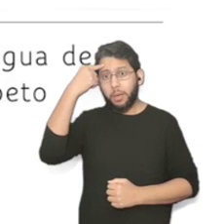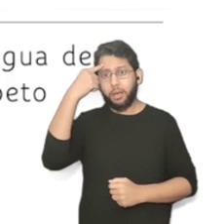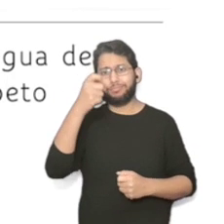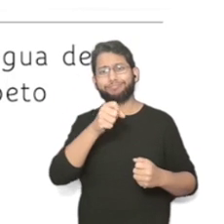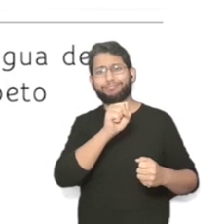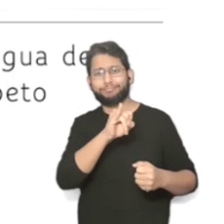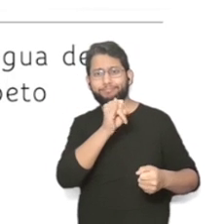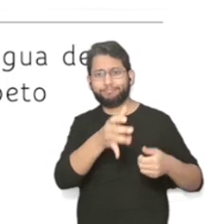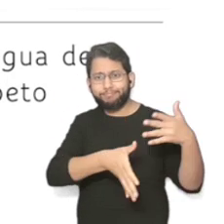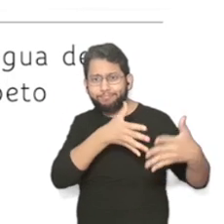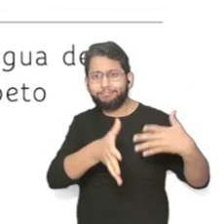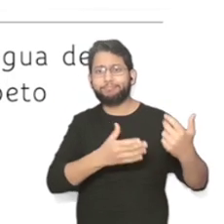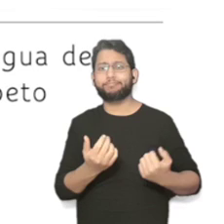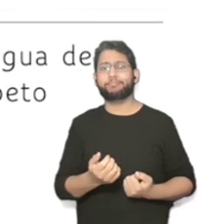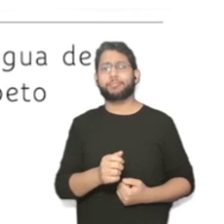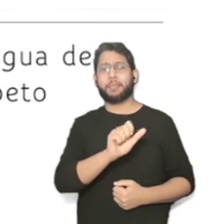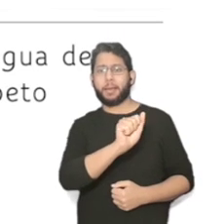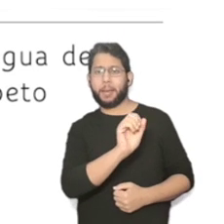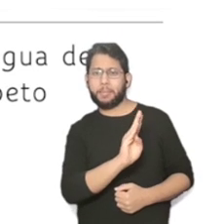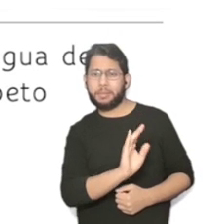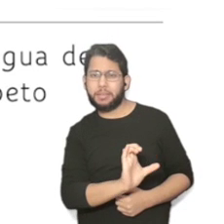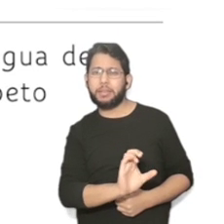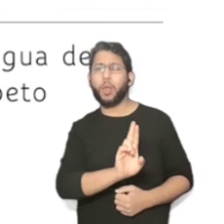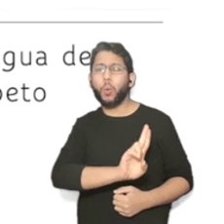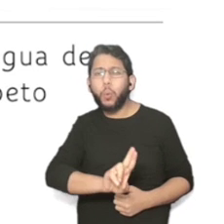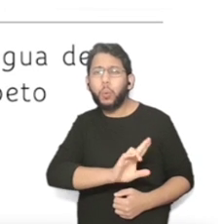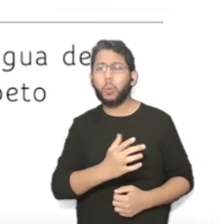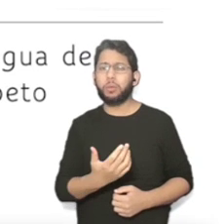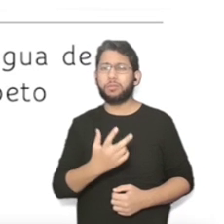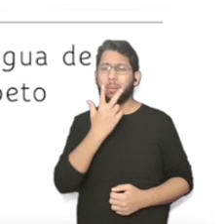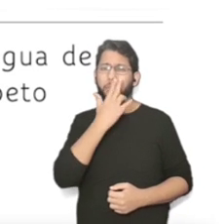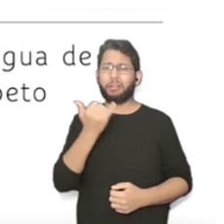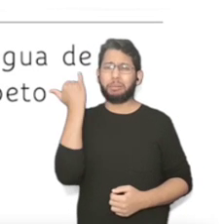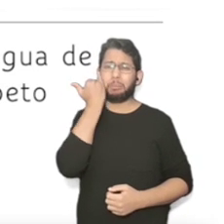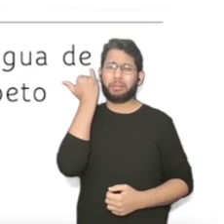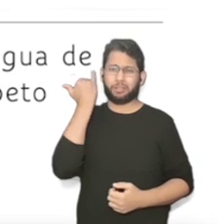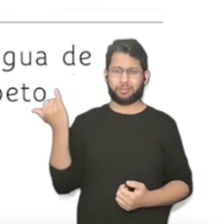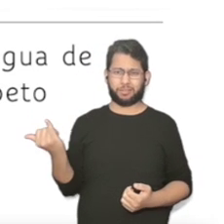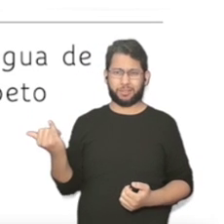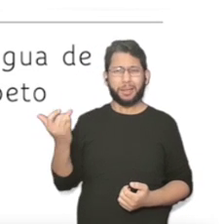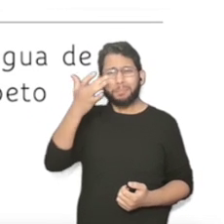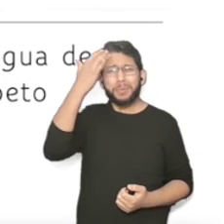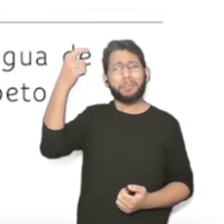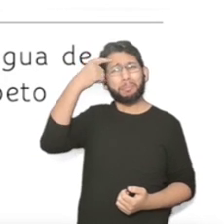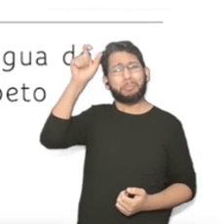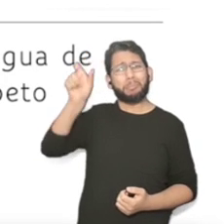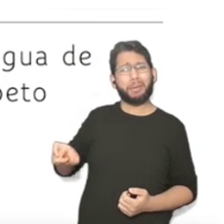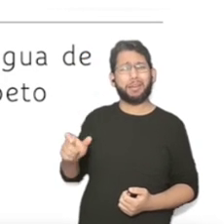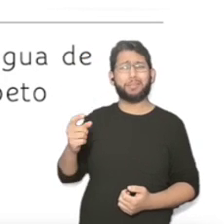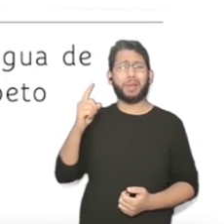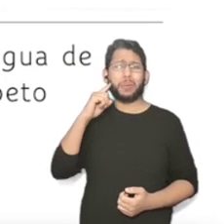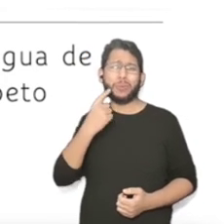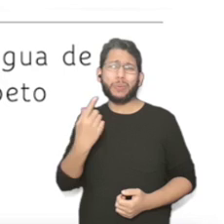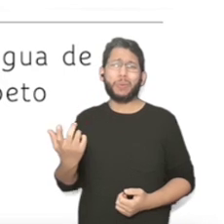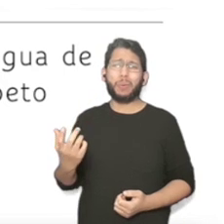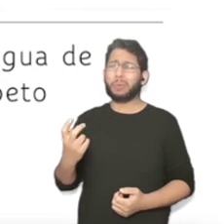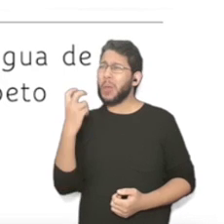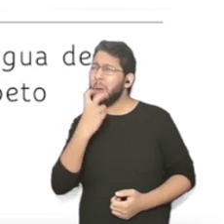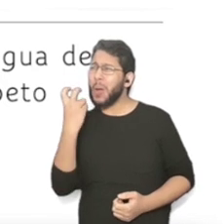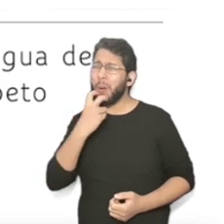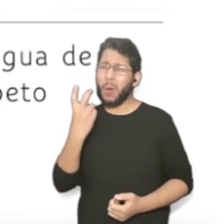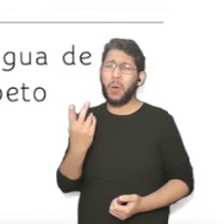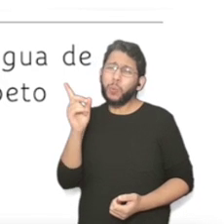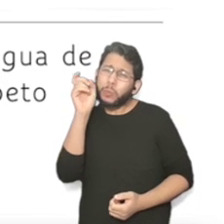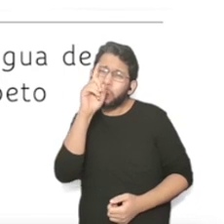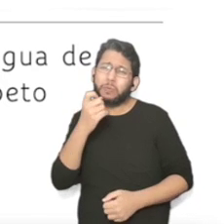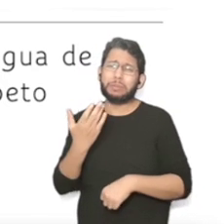sinais ou do alfabeto datilológico, dizendo que se os surdos utilizarem sinais ou alfabeto